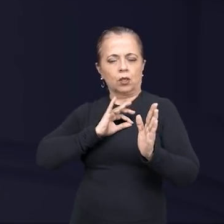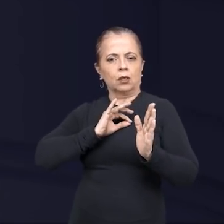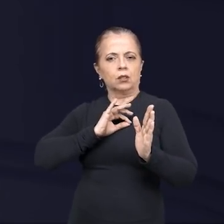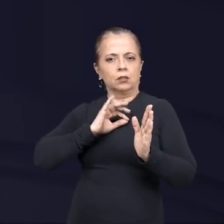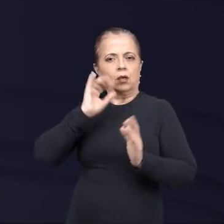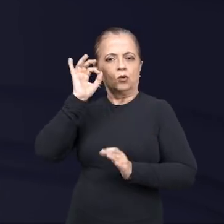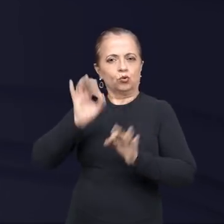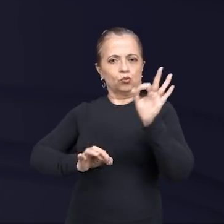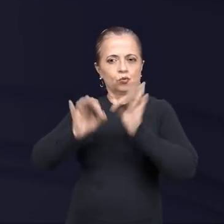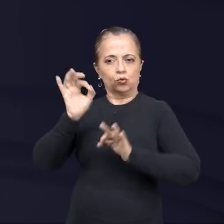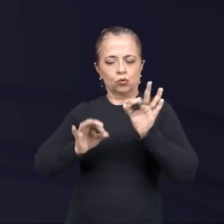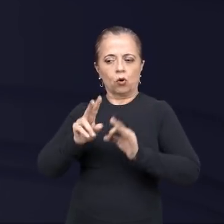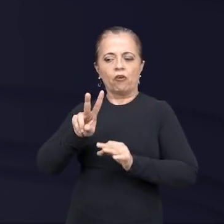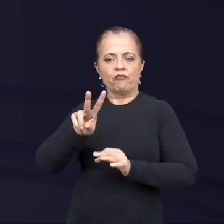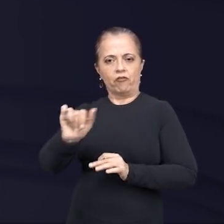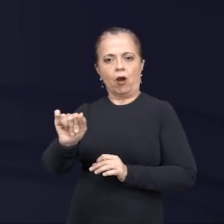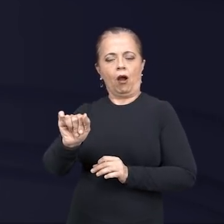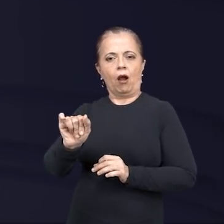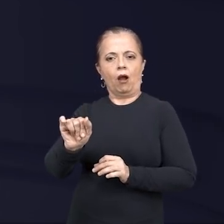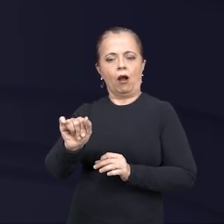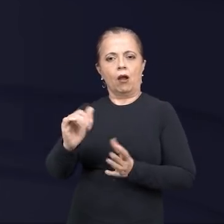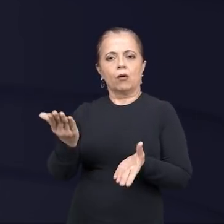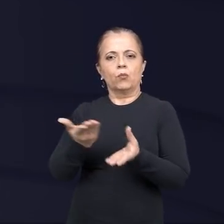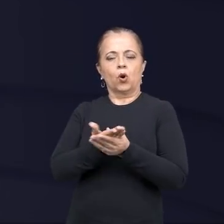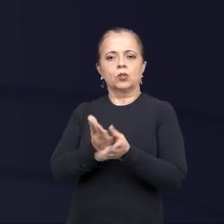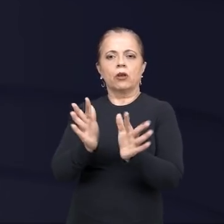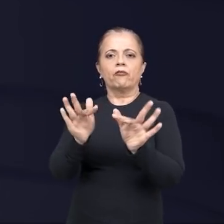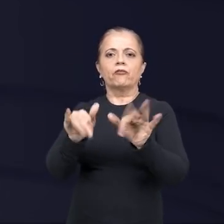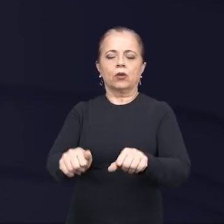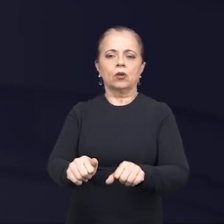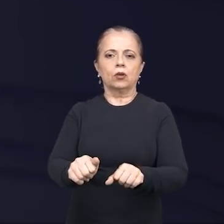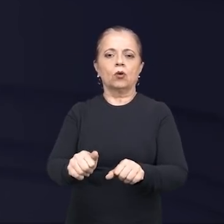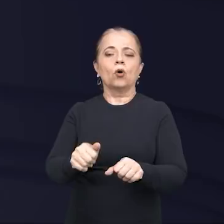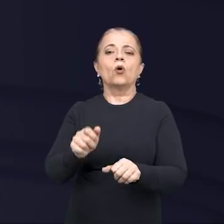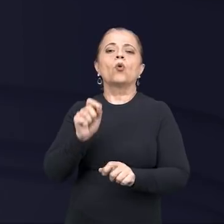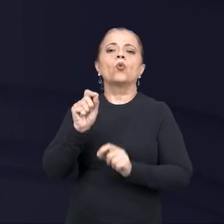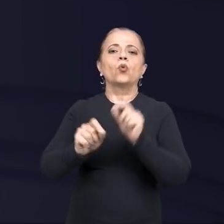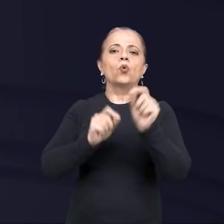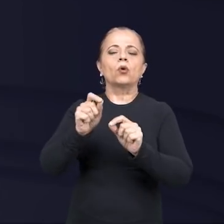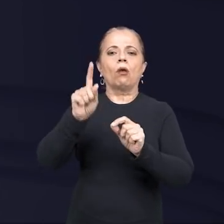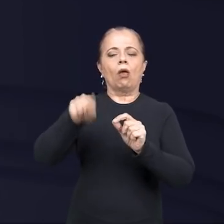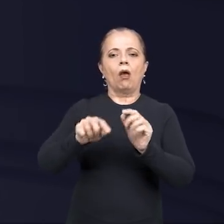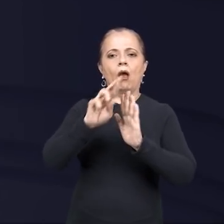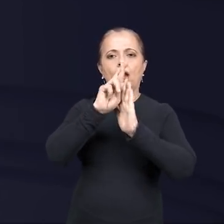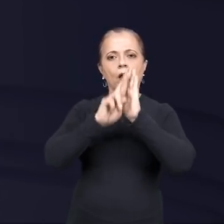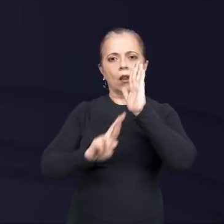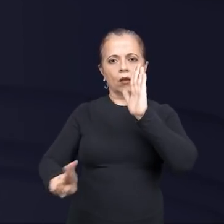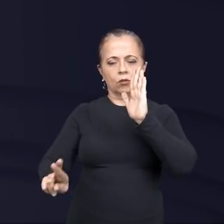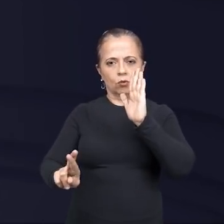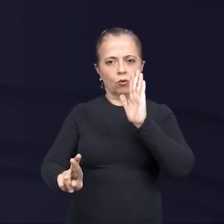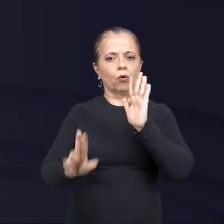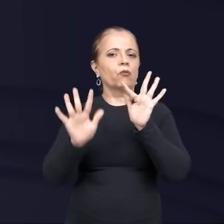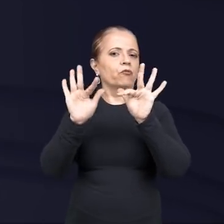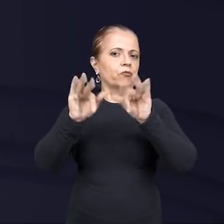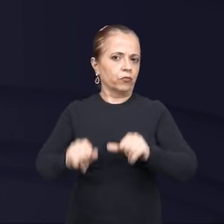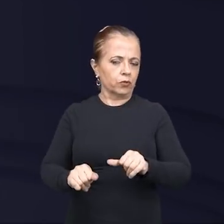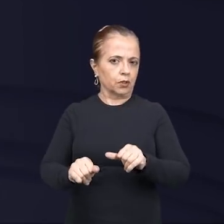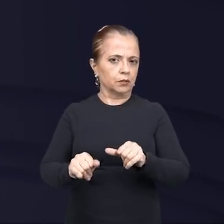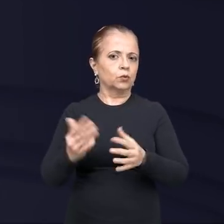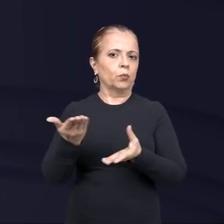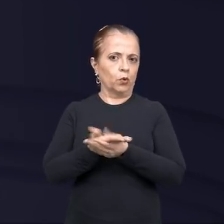polícia judiciária, ela encerra o inquérito policial com um ato formal, que é o relatório final do